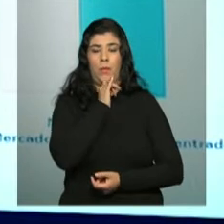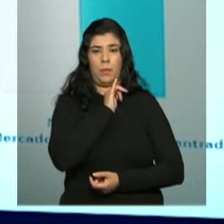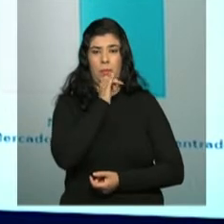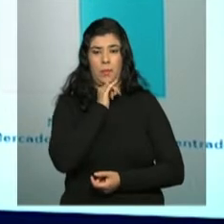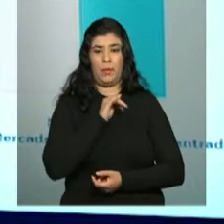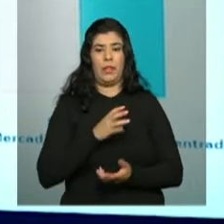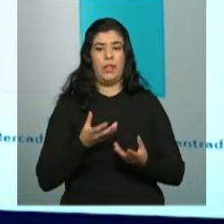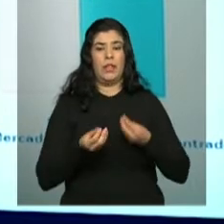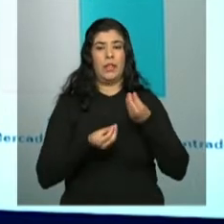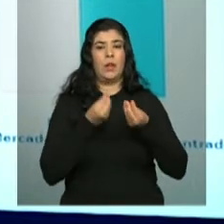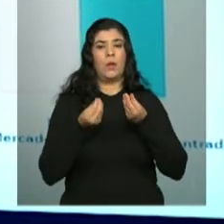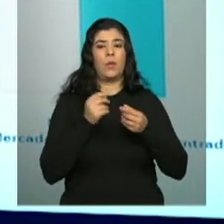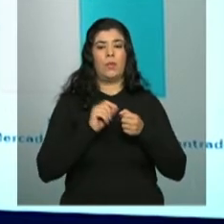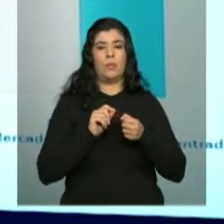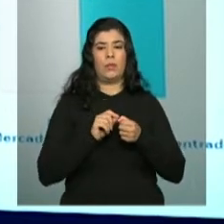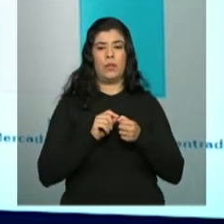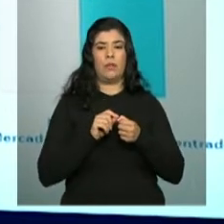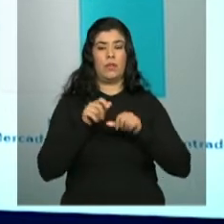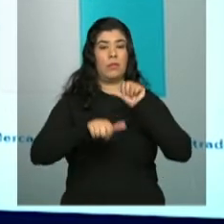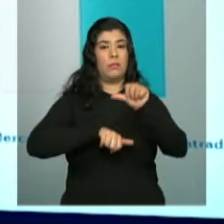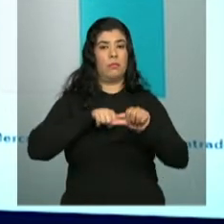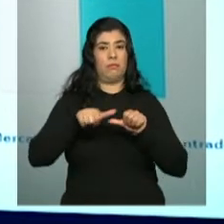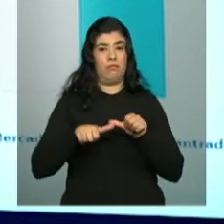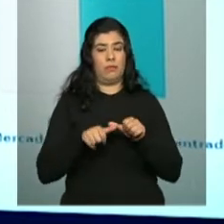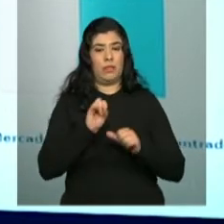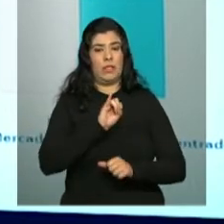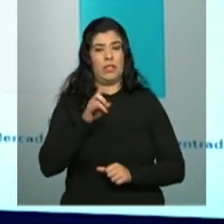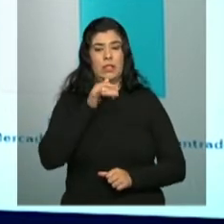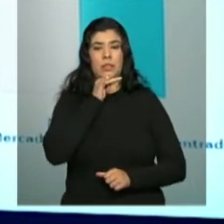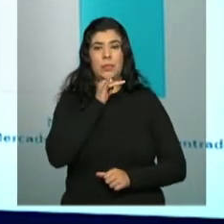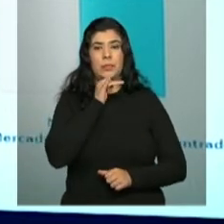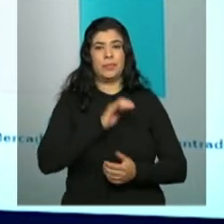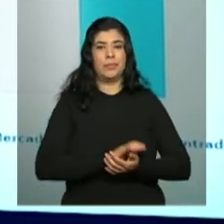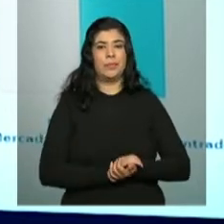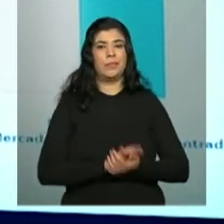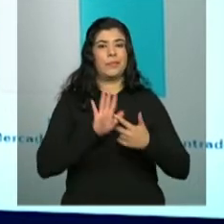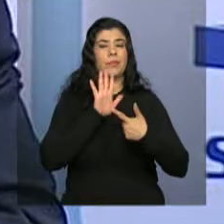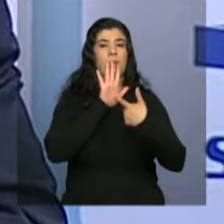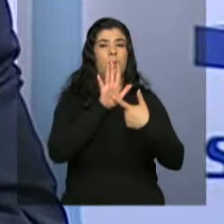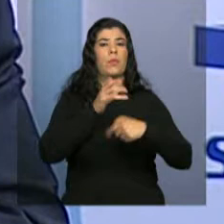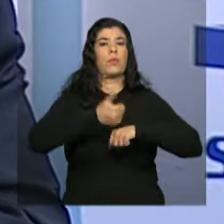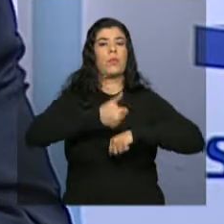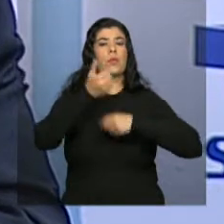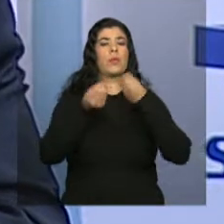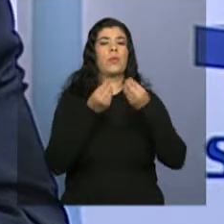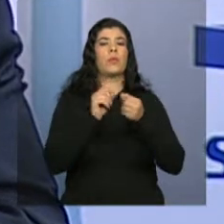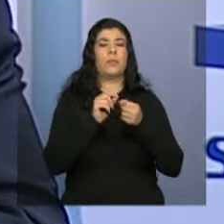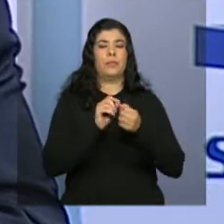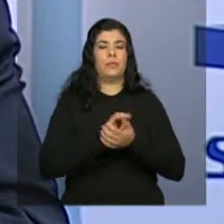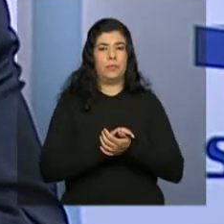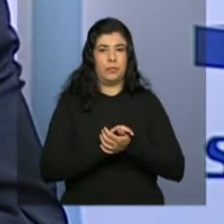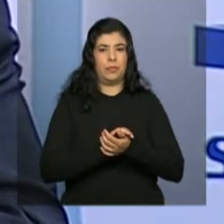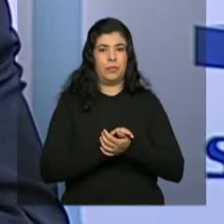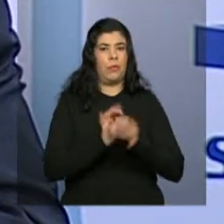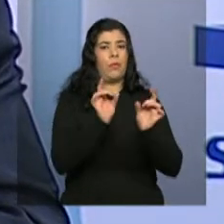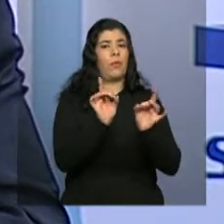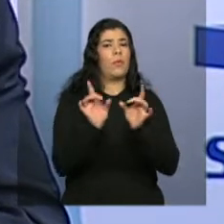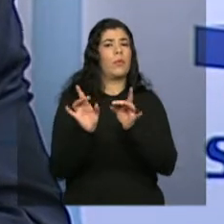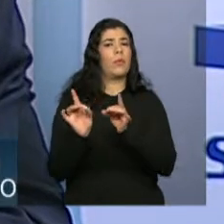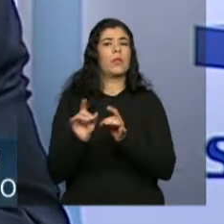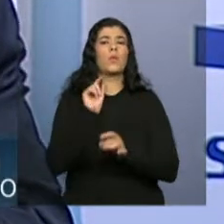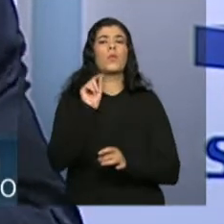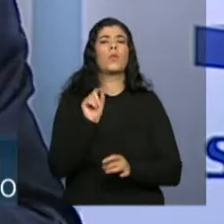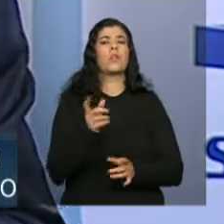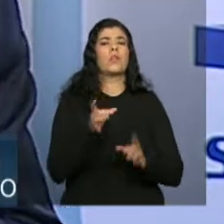como a mudança ela ela afim reflete melhor que é o mercado e ao refletir melhor